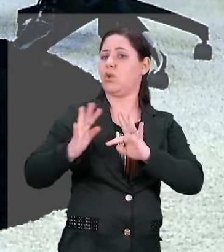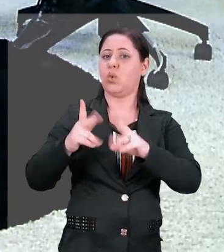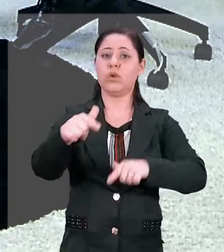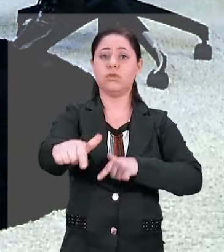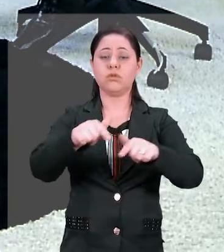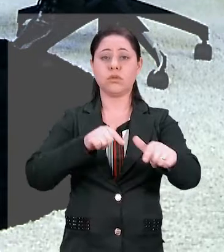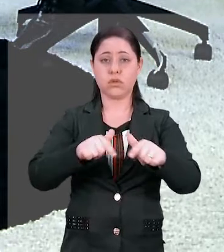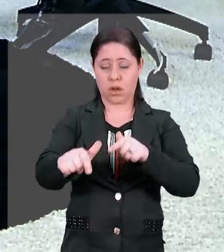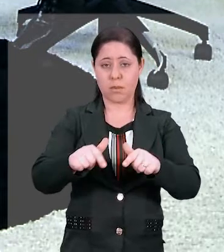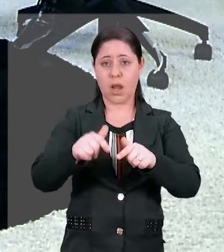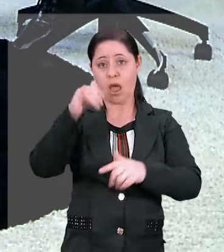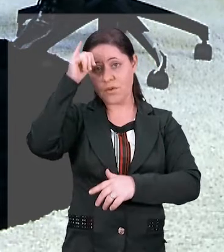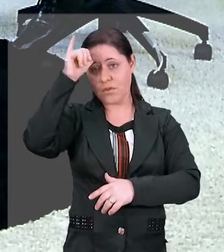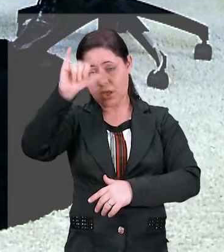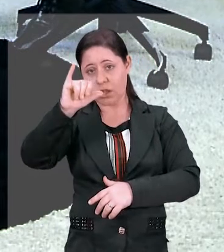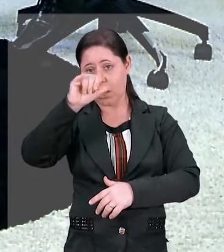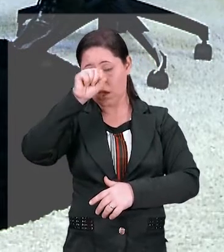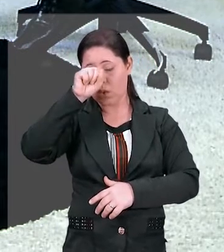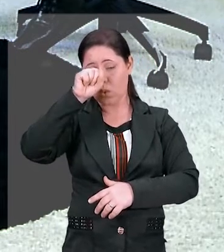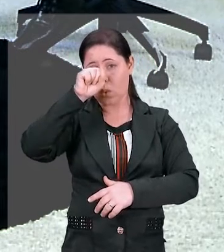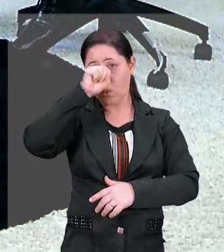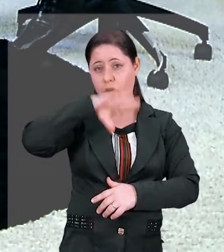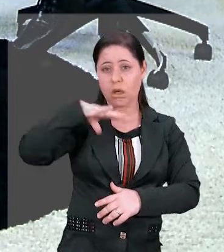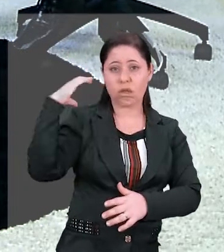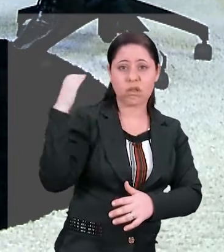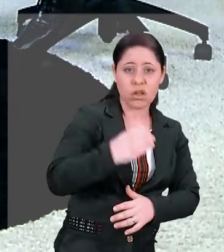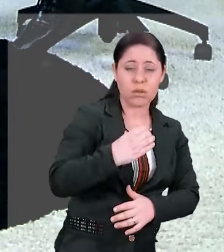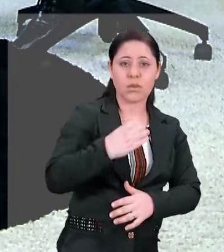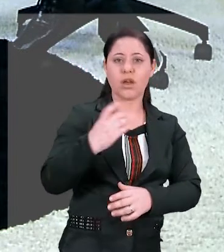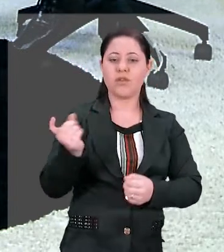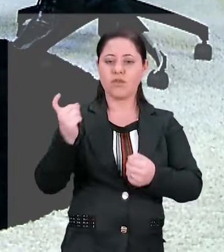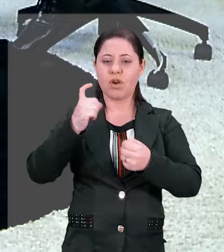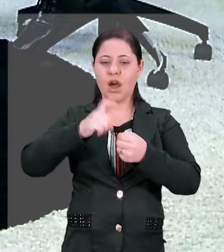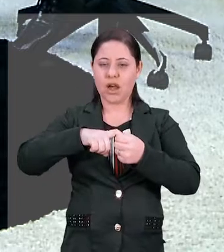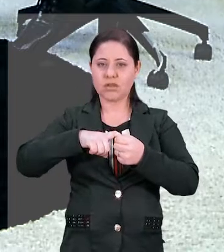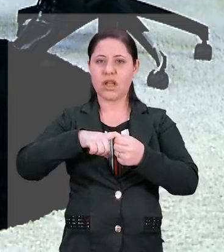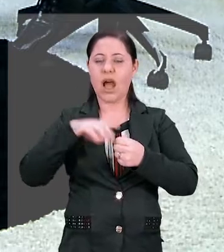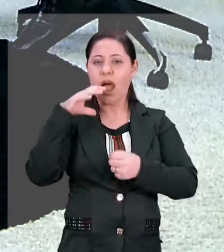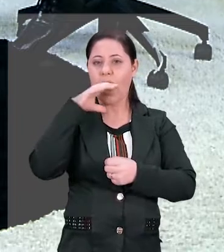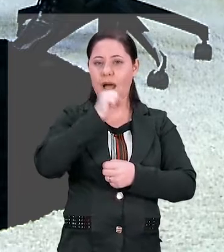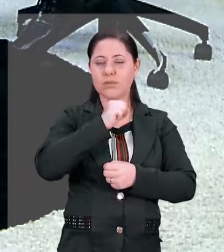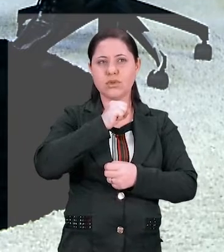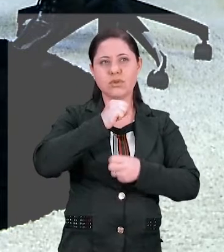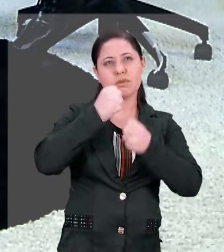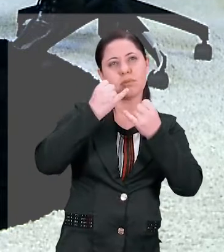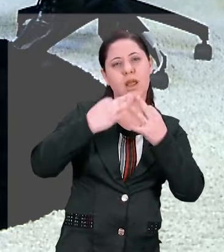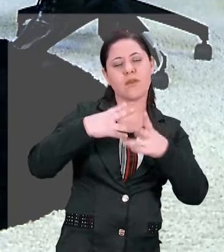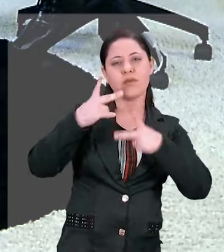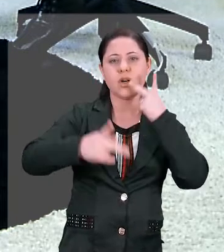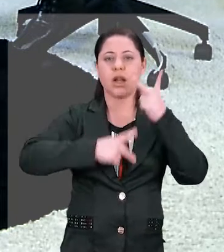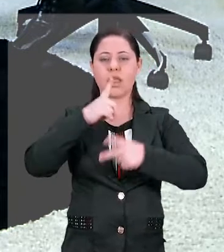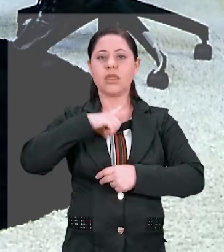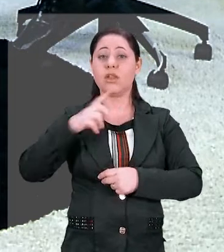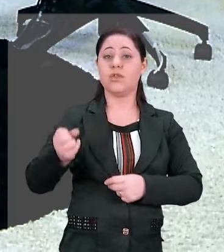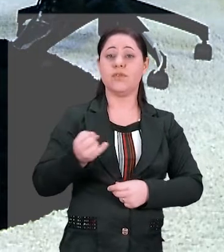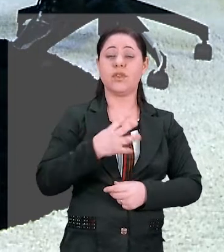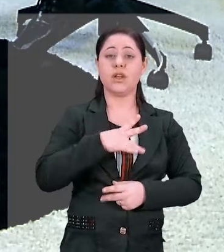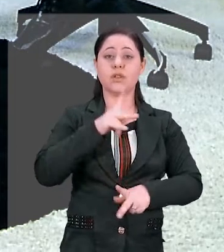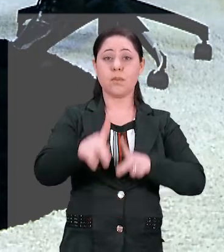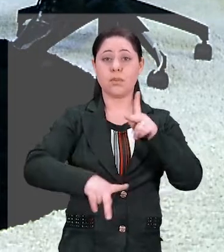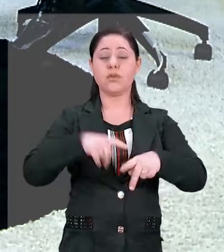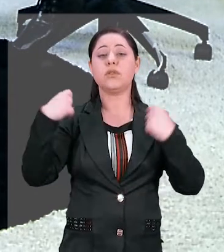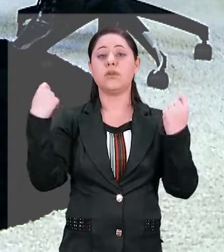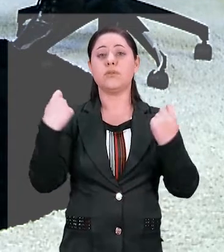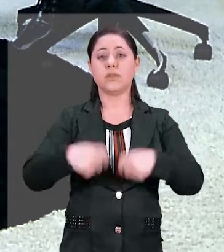poder trabalhar no aspecto preventivo. Eu vou dar um intervalinho rapidinho e vamos voltar a falar sobre esse assunto e outros mais, porque tem novidades que a população